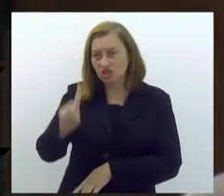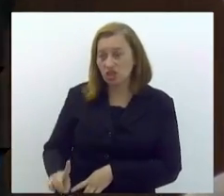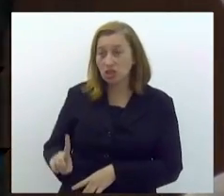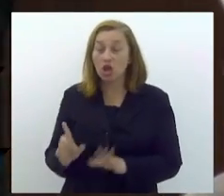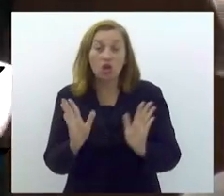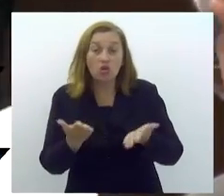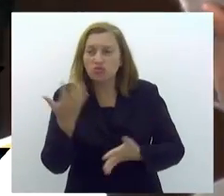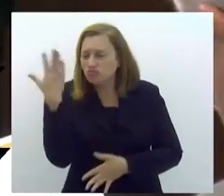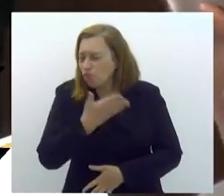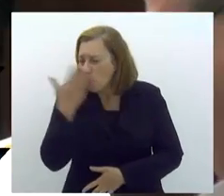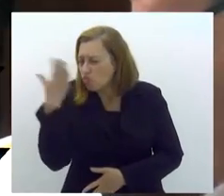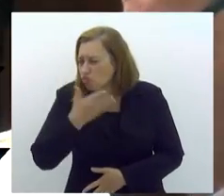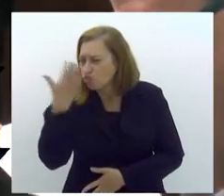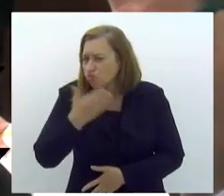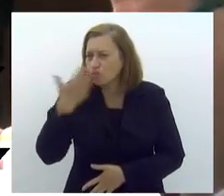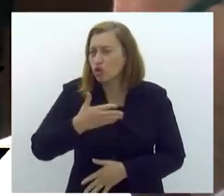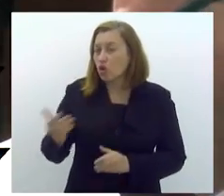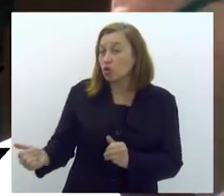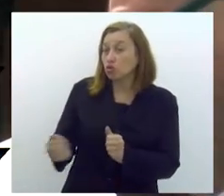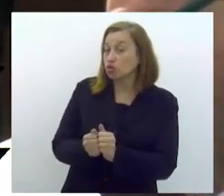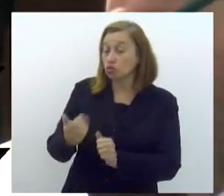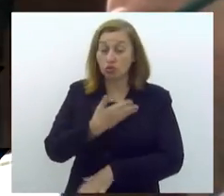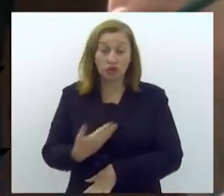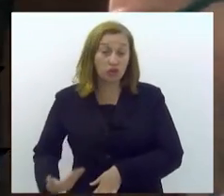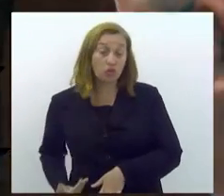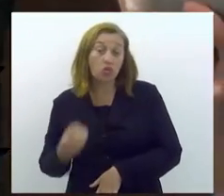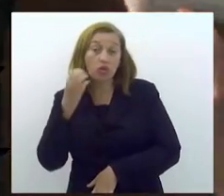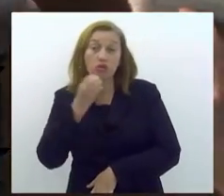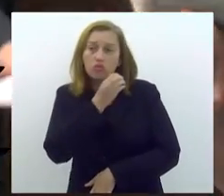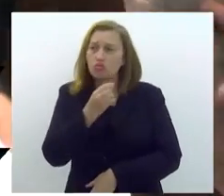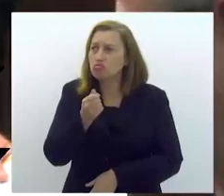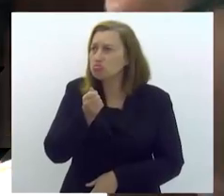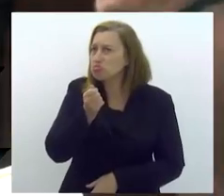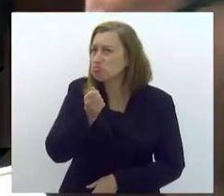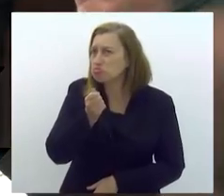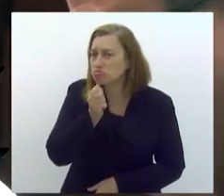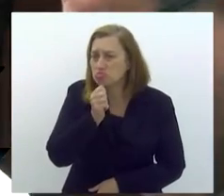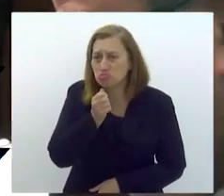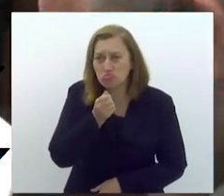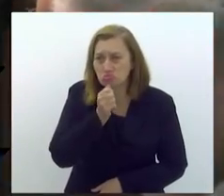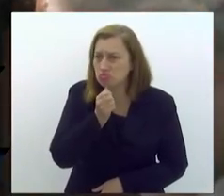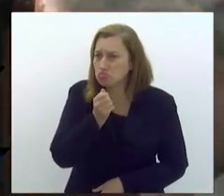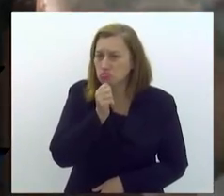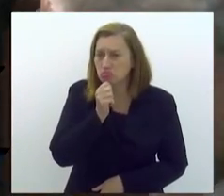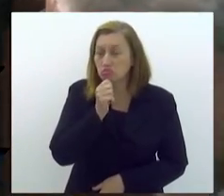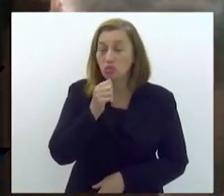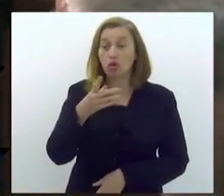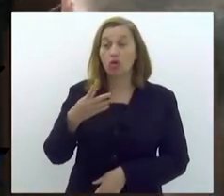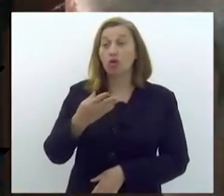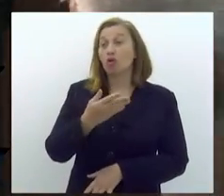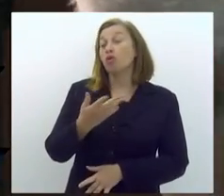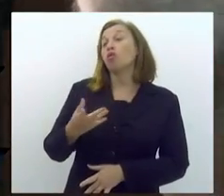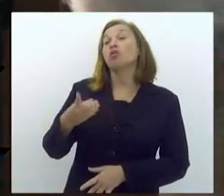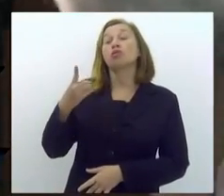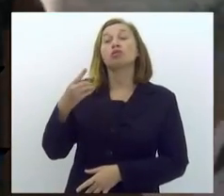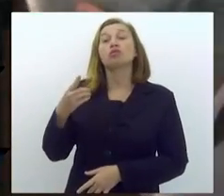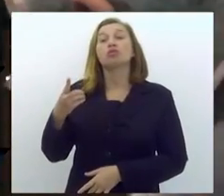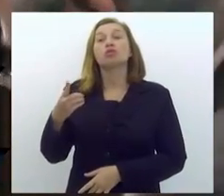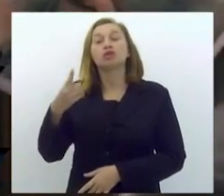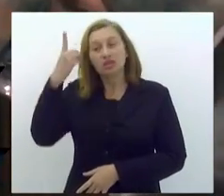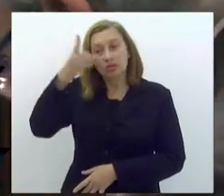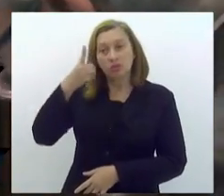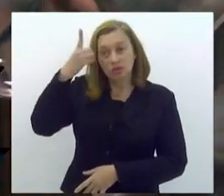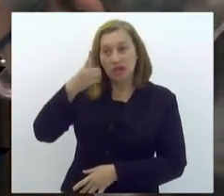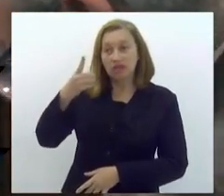nós Não vimos Na inauguração junto com o governador Cláudio Castro nenhum governador de esquerda sendo que nós sabemos sendo